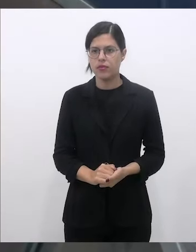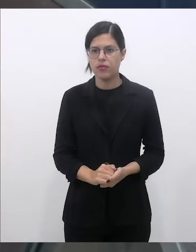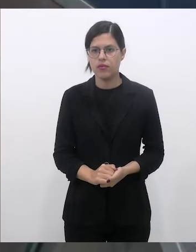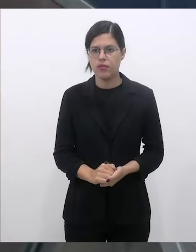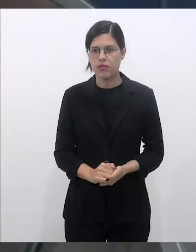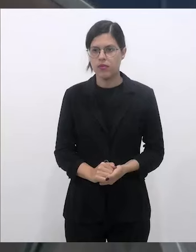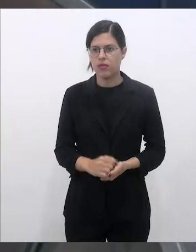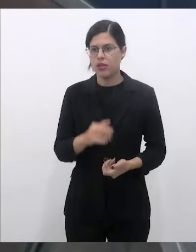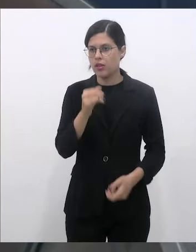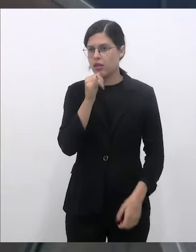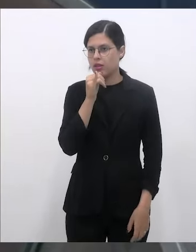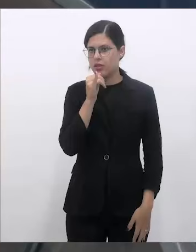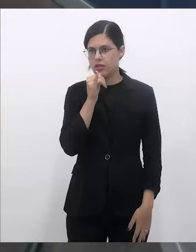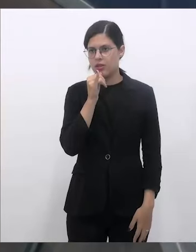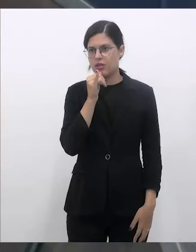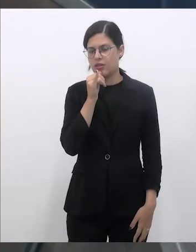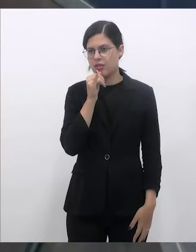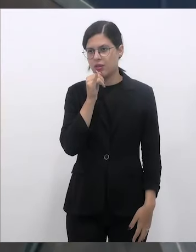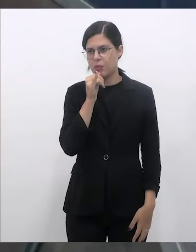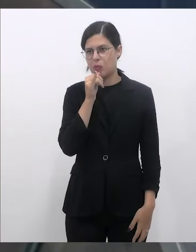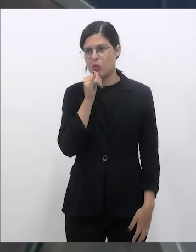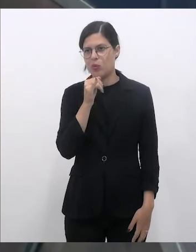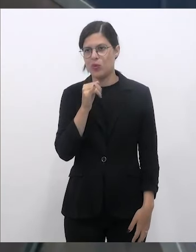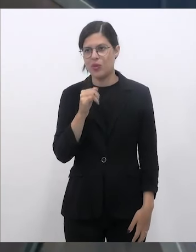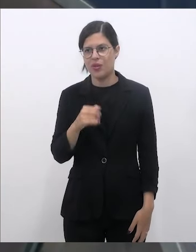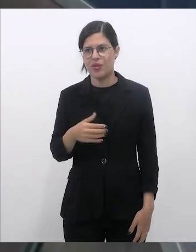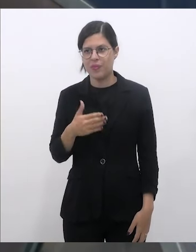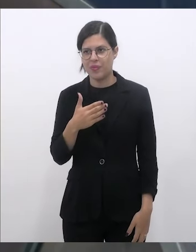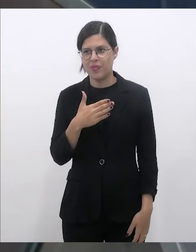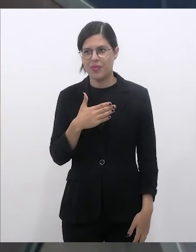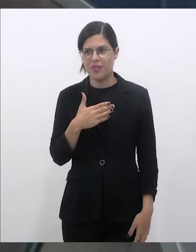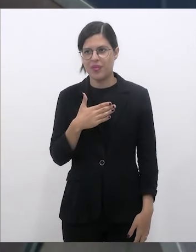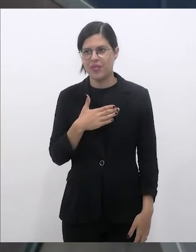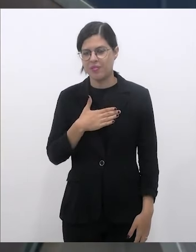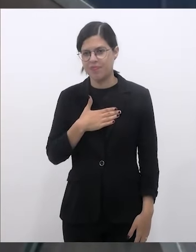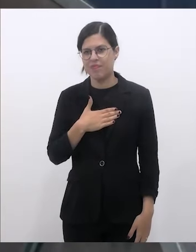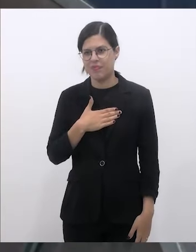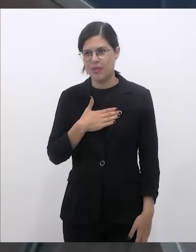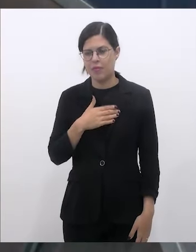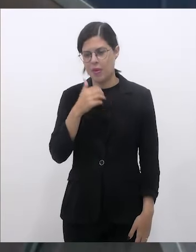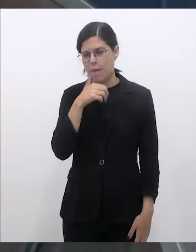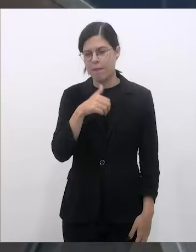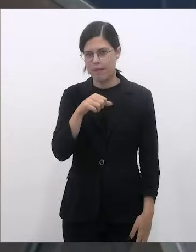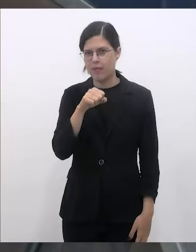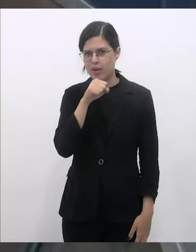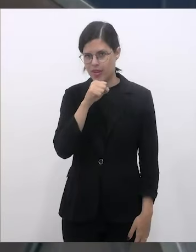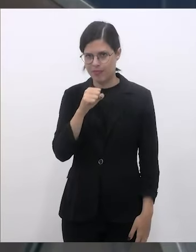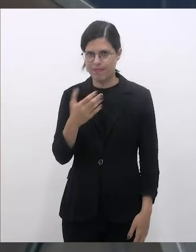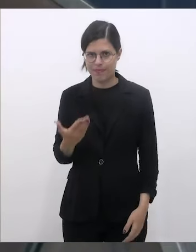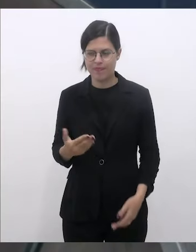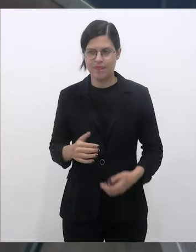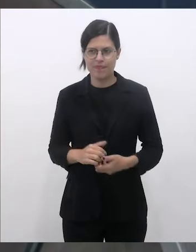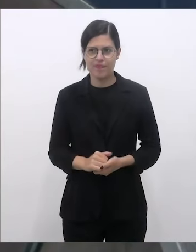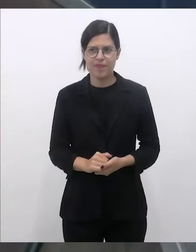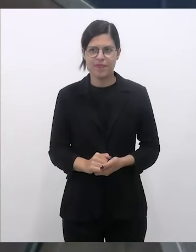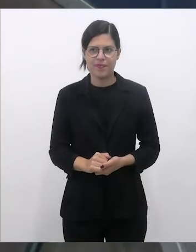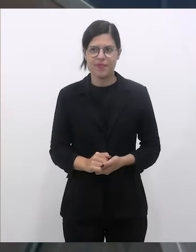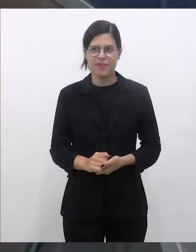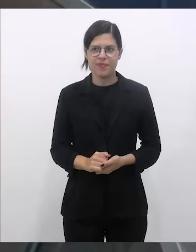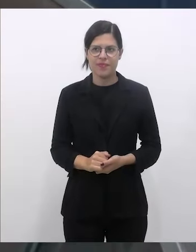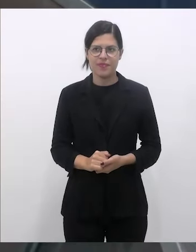Eu acho. Eu vou dar o exemplo da minha saudosa mãe. Minha mãe